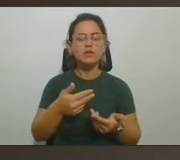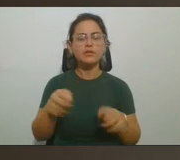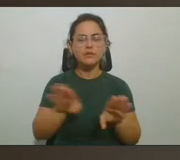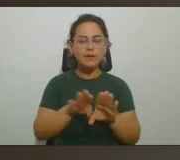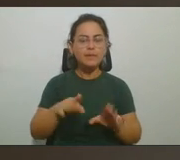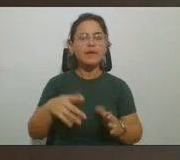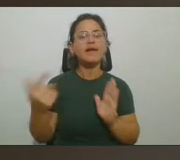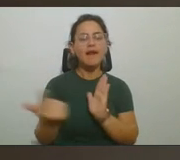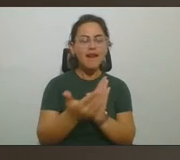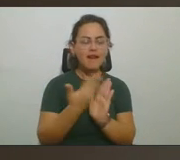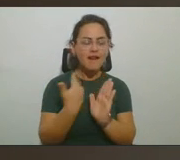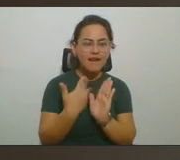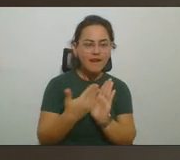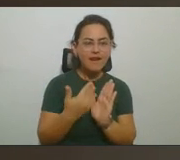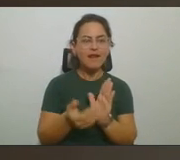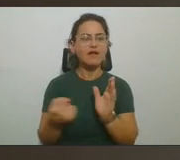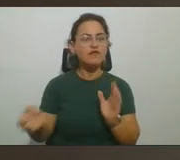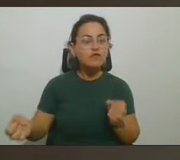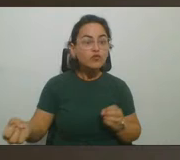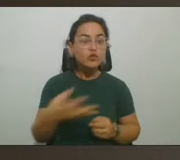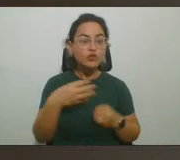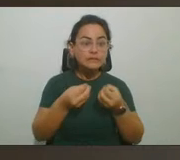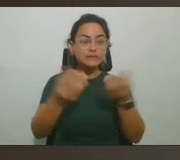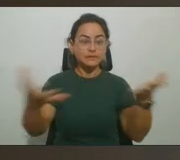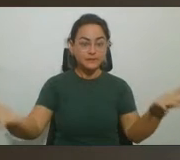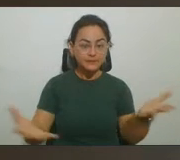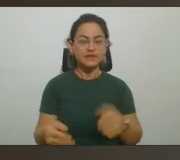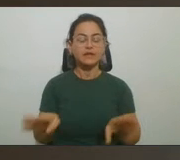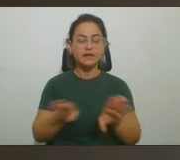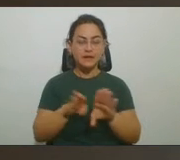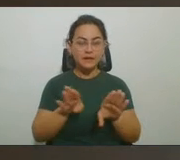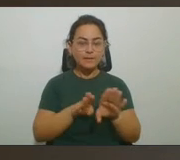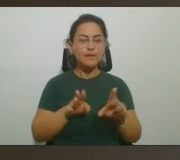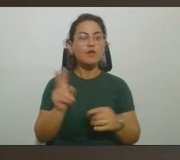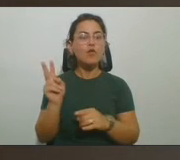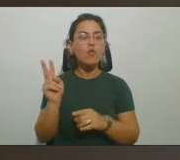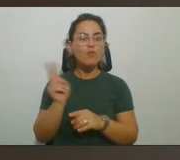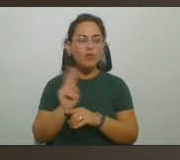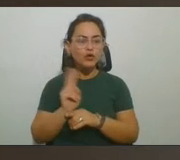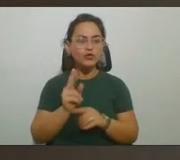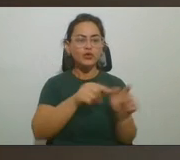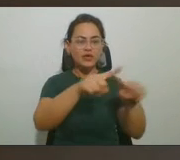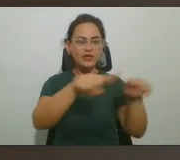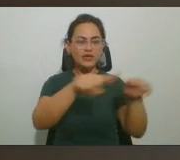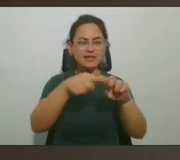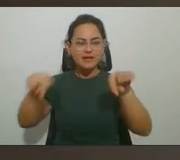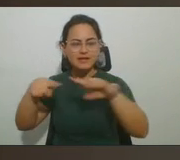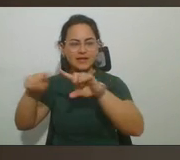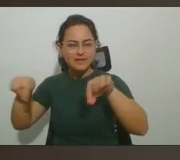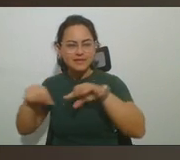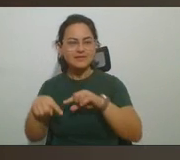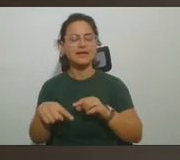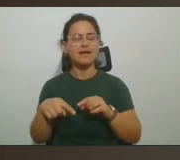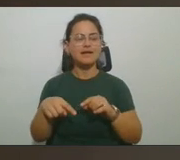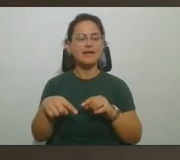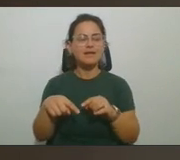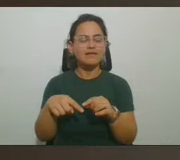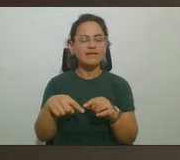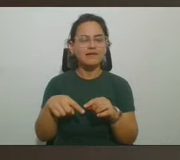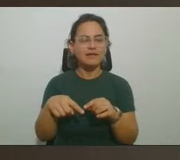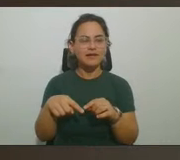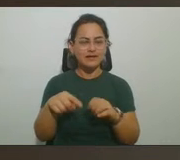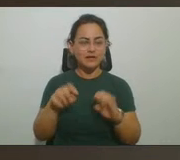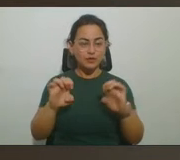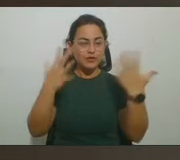de livros, comissão de monitores das salas do evento e secretaria-geral. São infinitas mãos, muitas